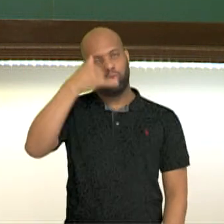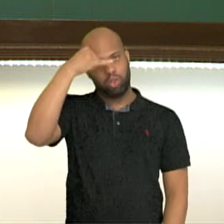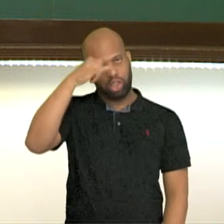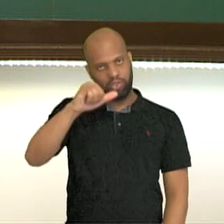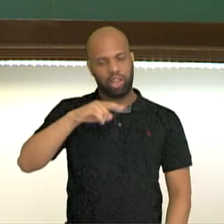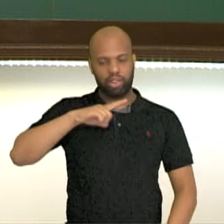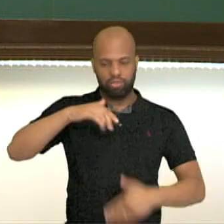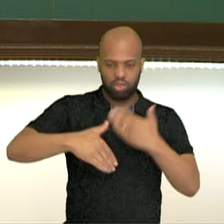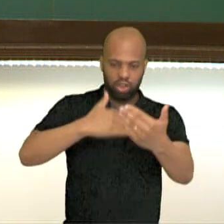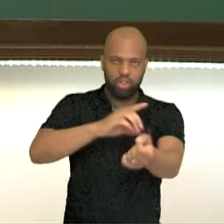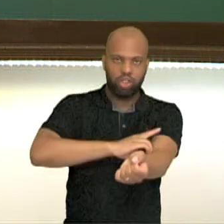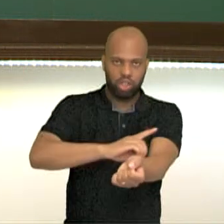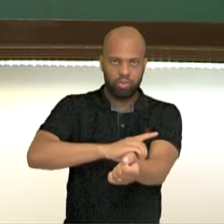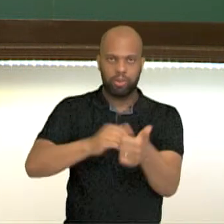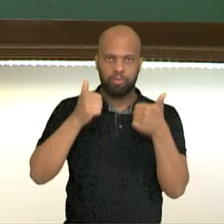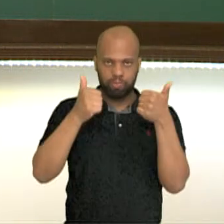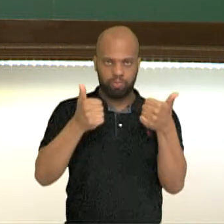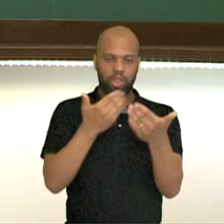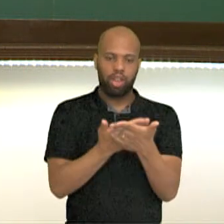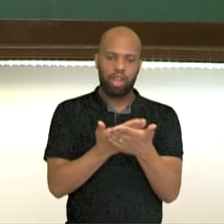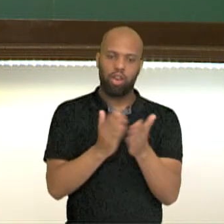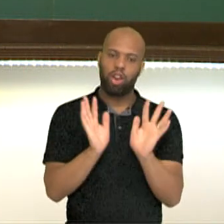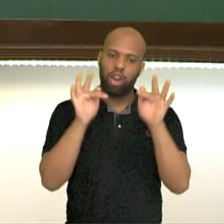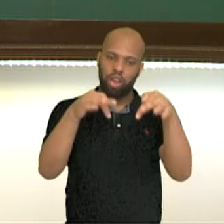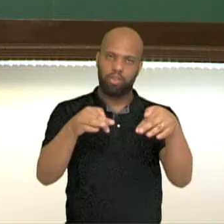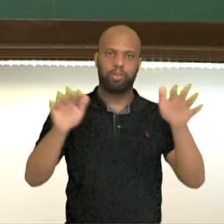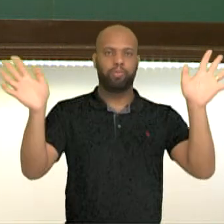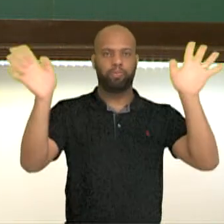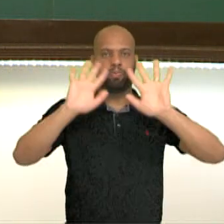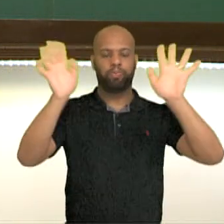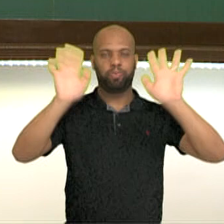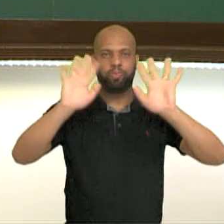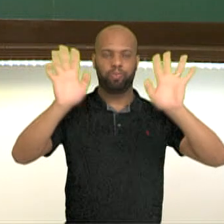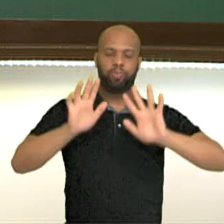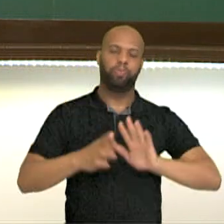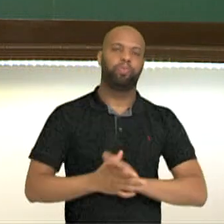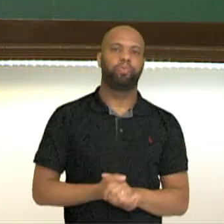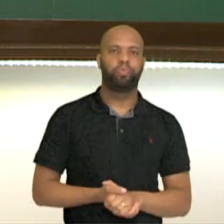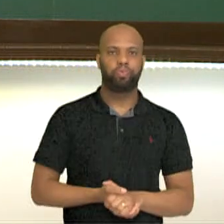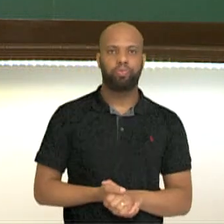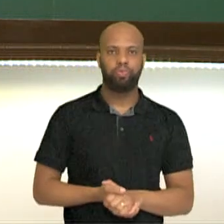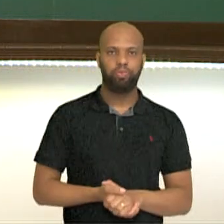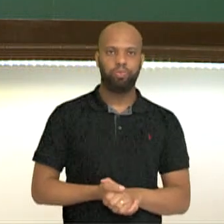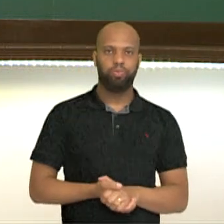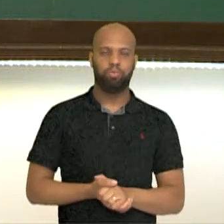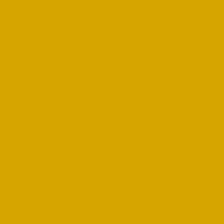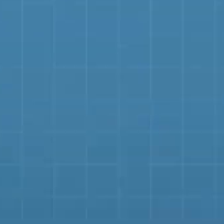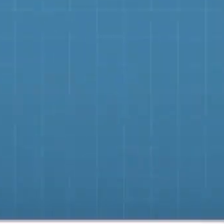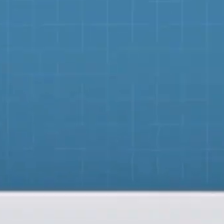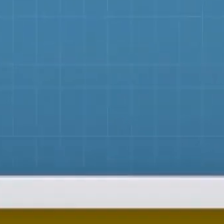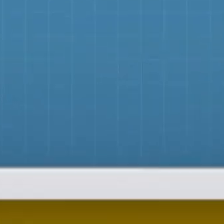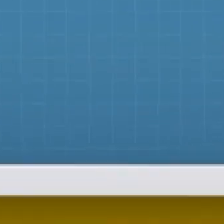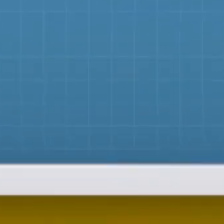tenhamos diabetes, ok, pessoal? Nossa aulinha termina por aqui. Um beijo da prof, até a próxima.